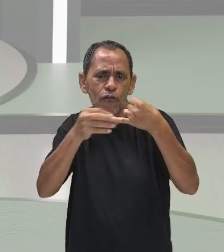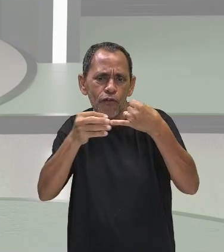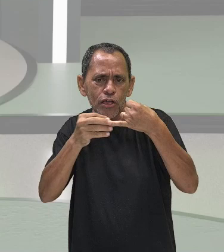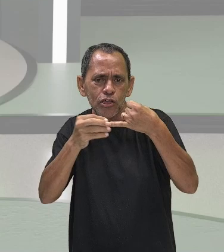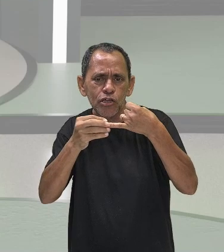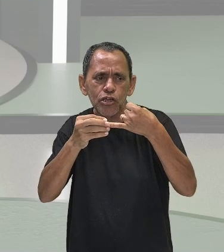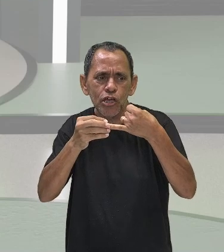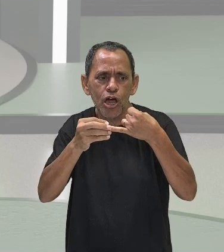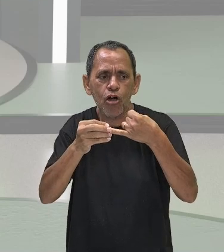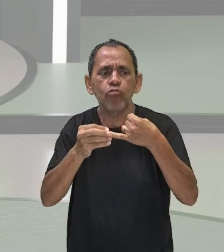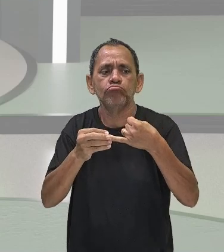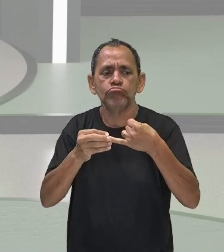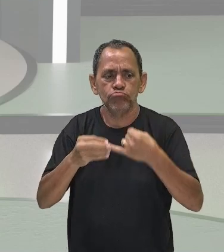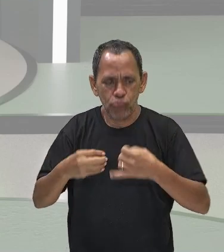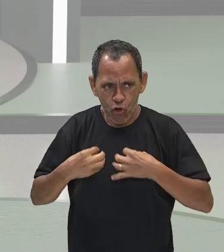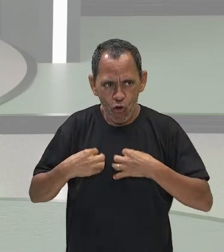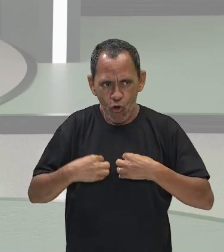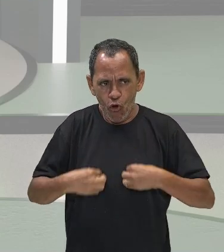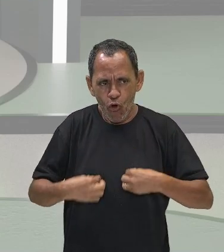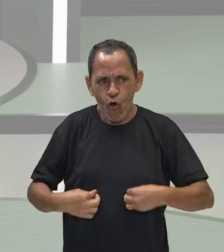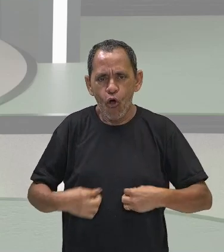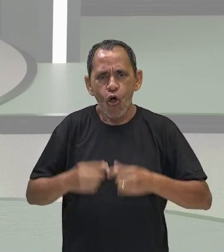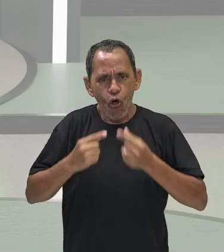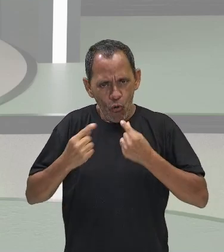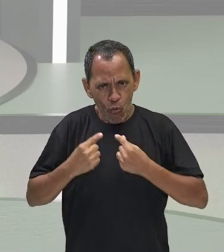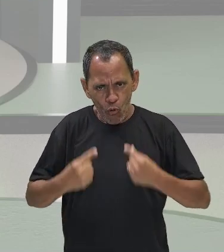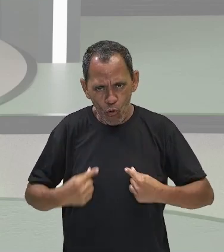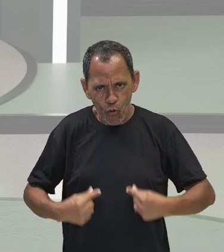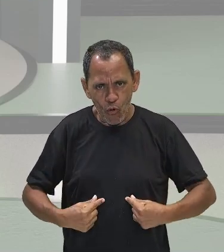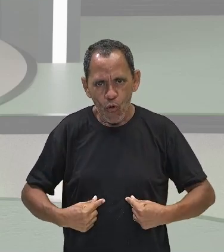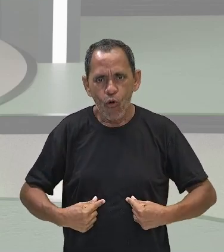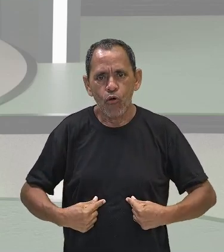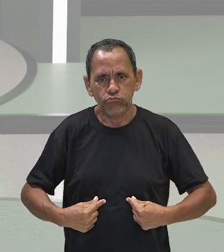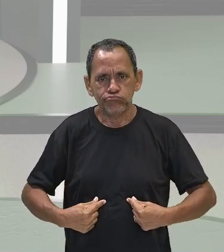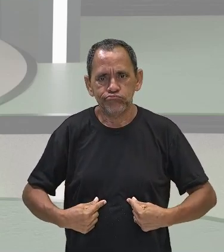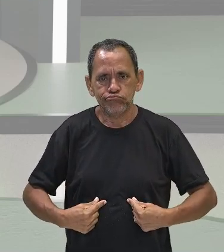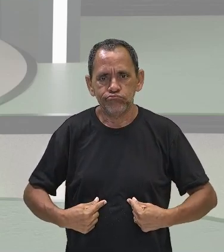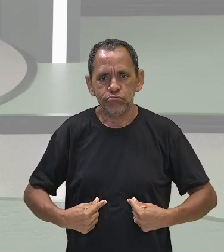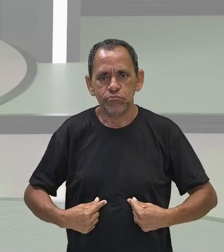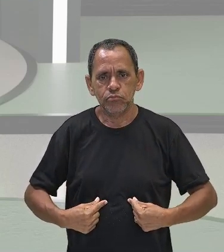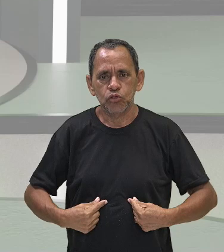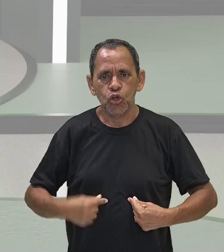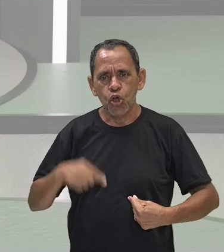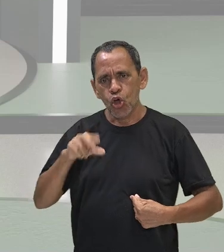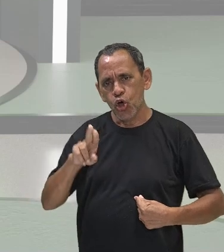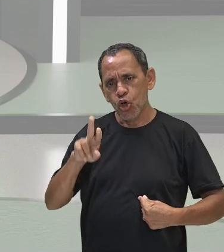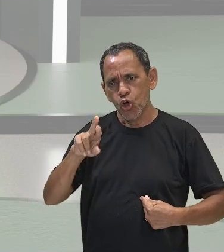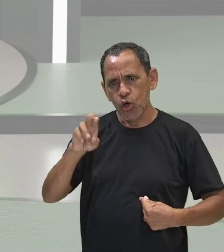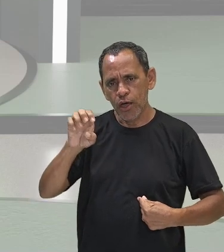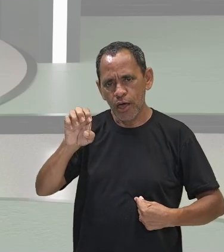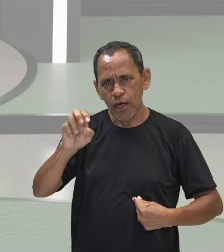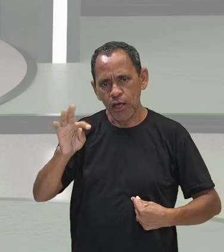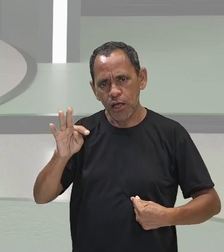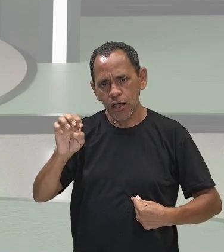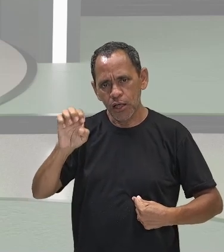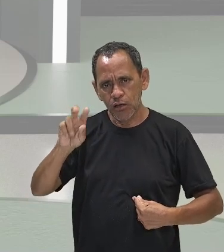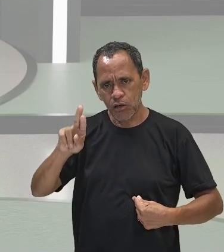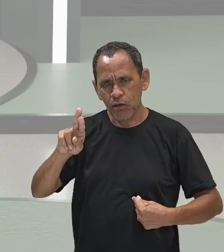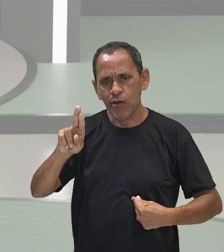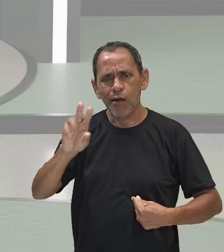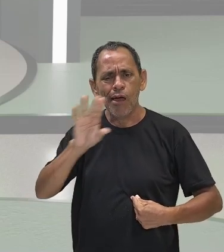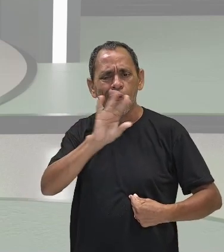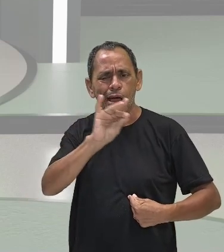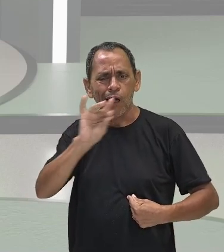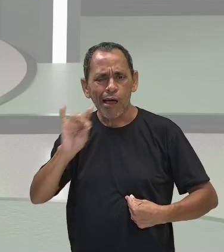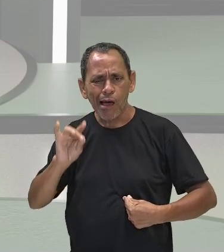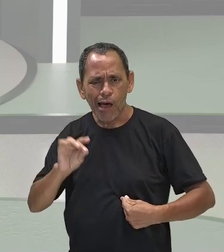uréteres, no plural uréteres, mas cada uma é uma uréter, né? Cada unidadezinha dessa aí, que parece